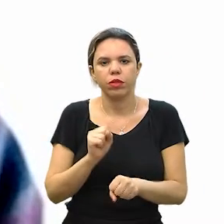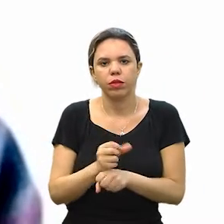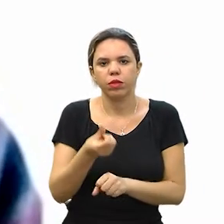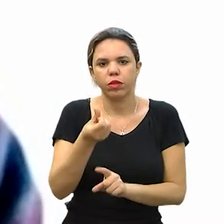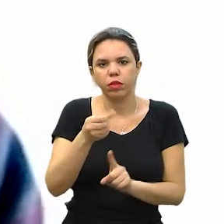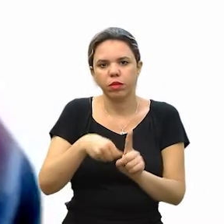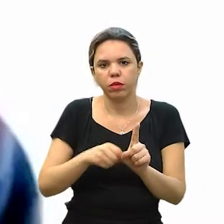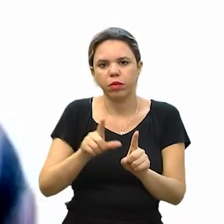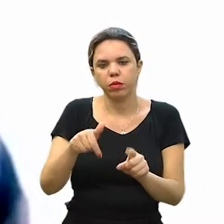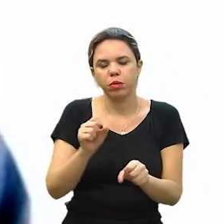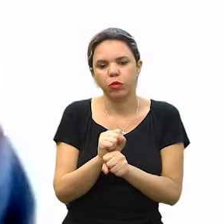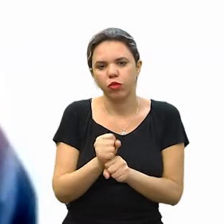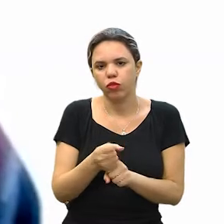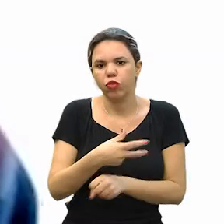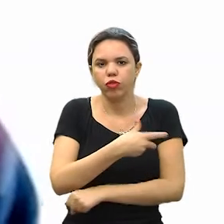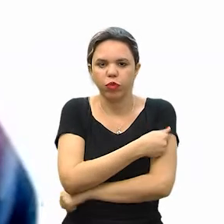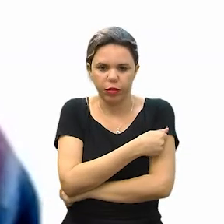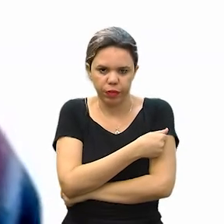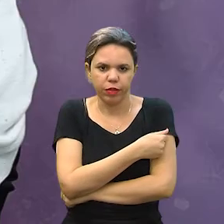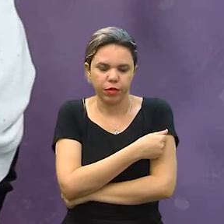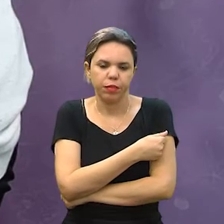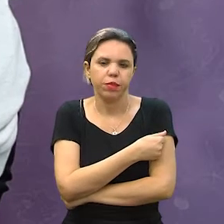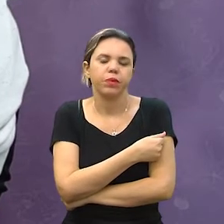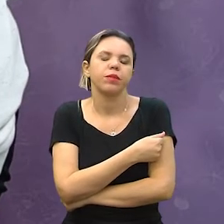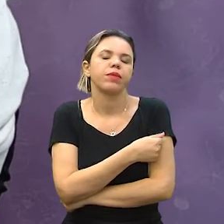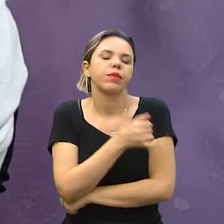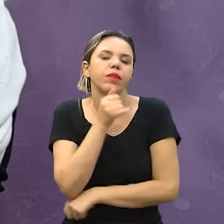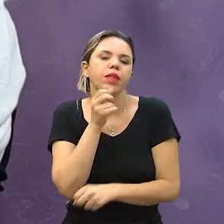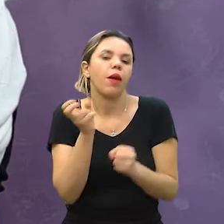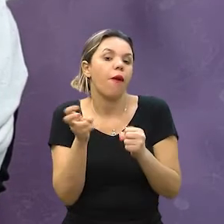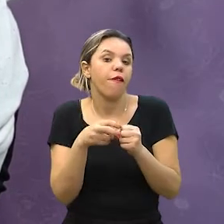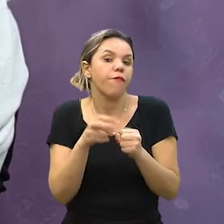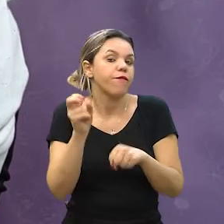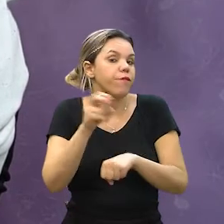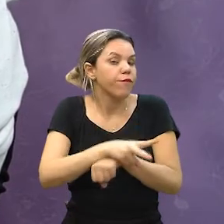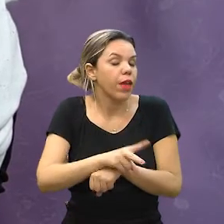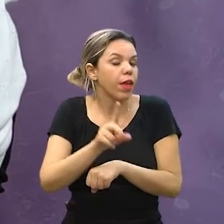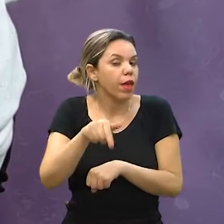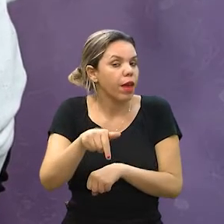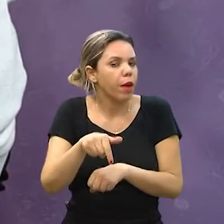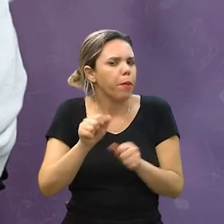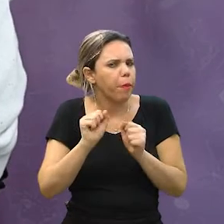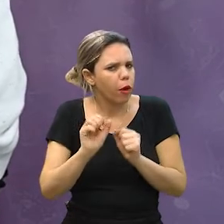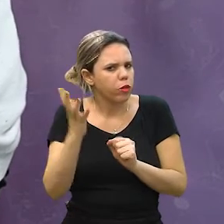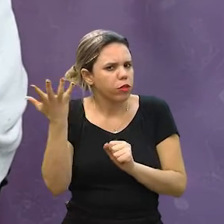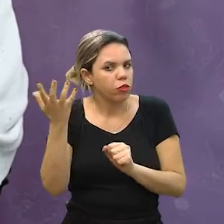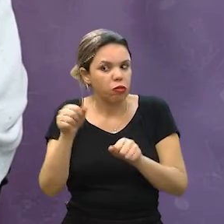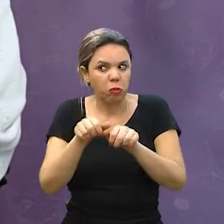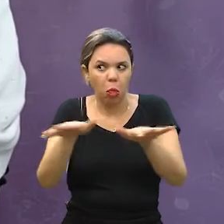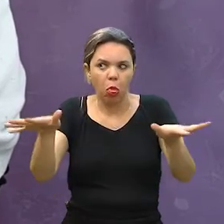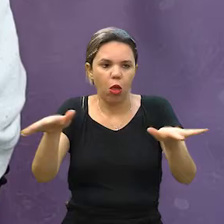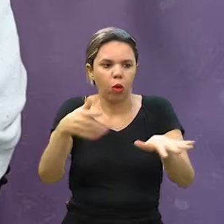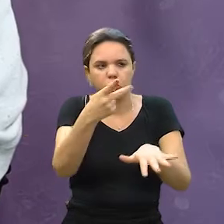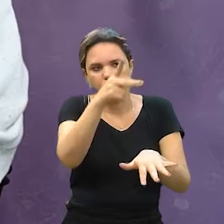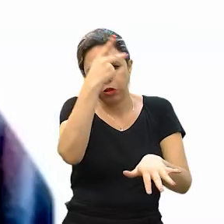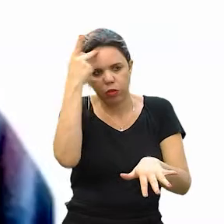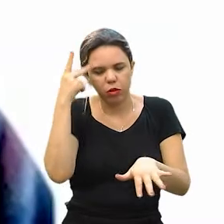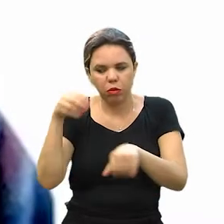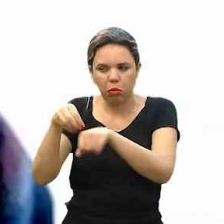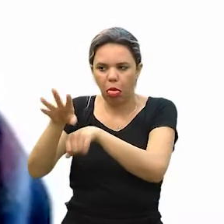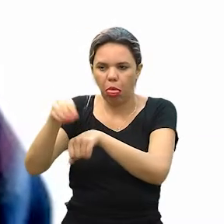espere 6 meses e aí ele pode tomar a vacina. O senhor falou aí que é um vírus. Com isso, ele pode ser